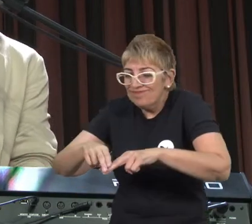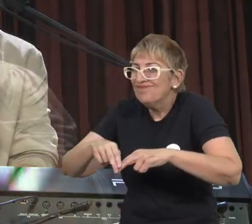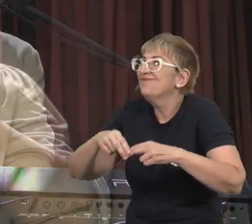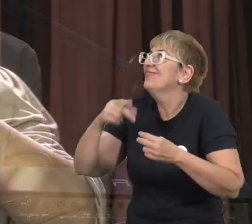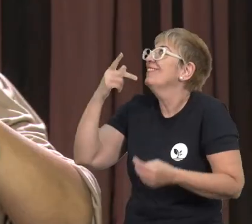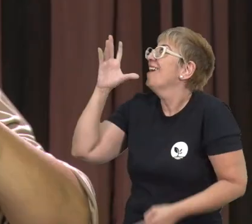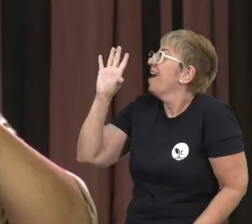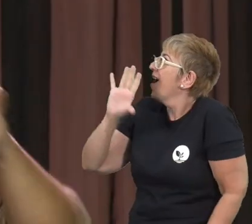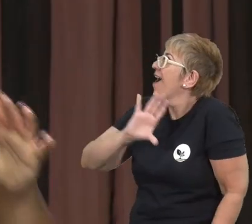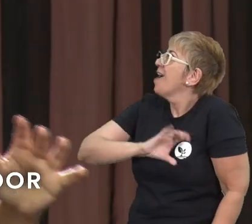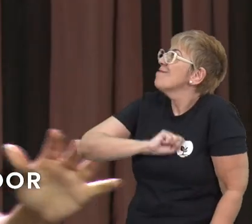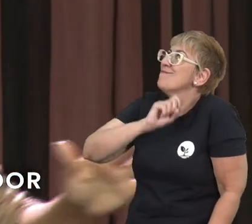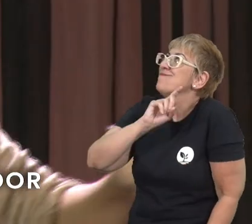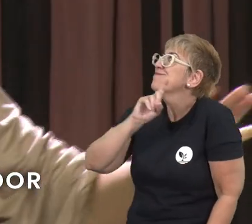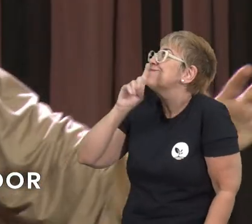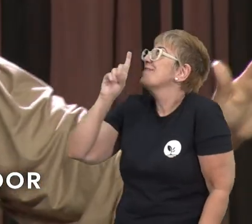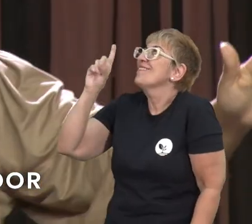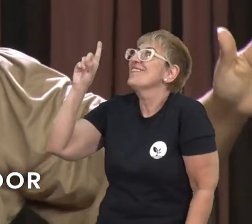Deus.